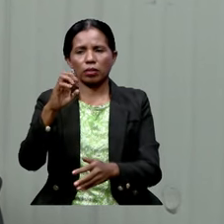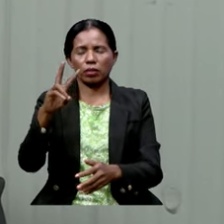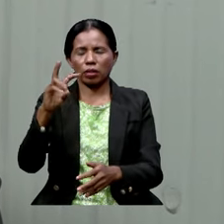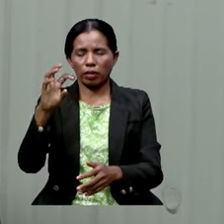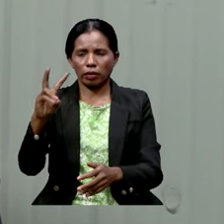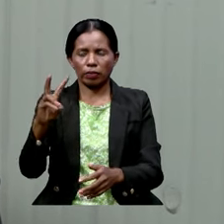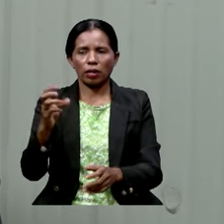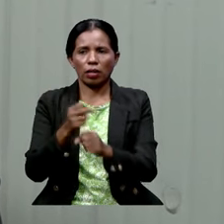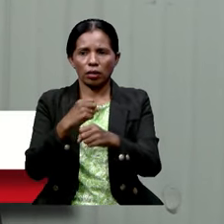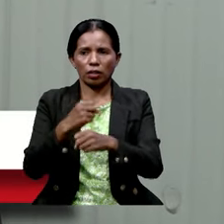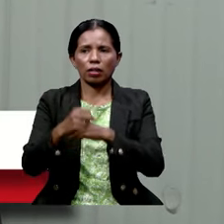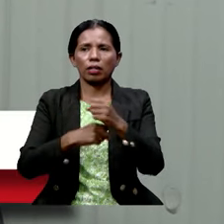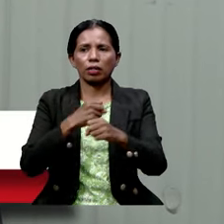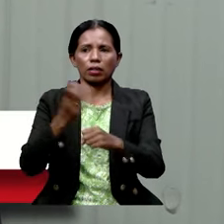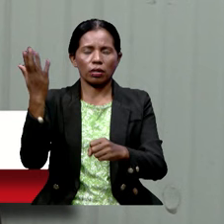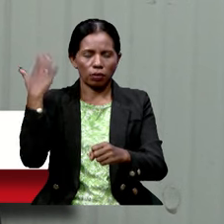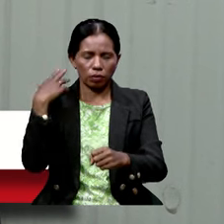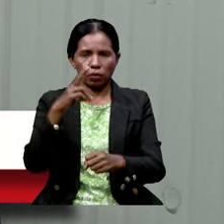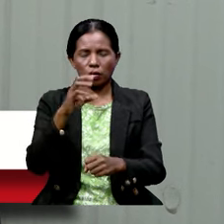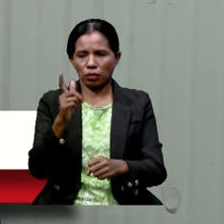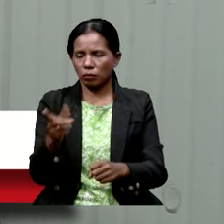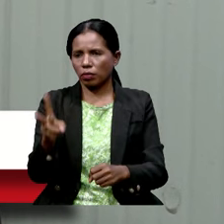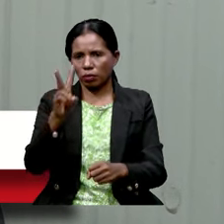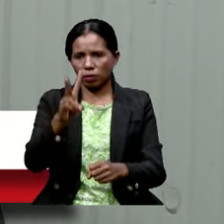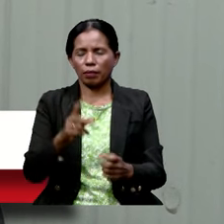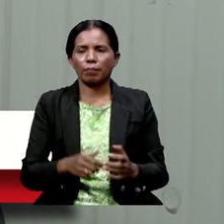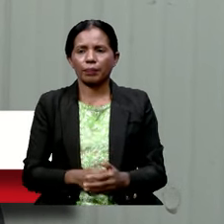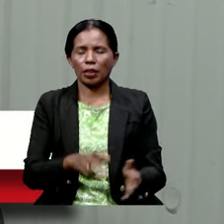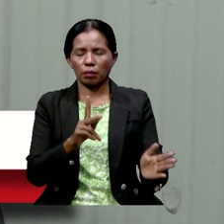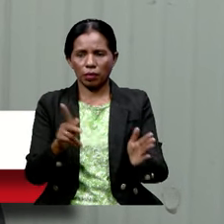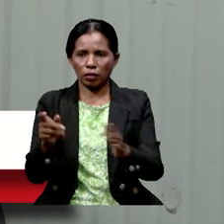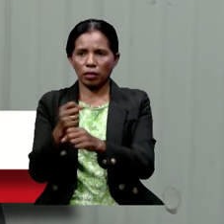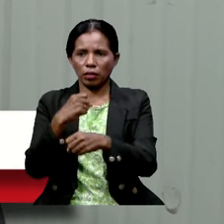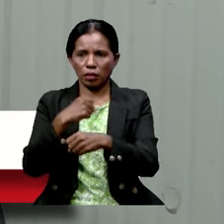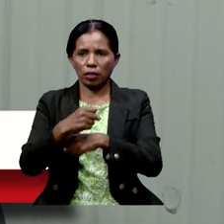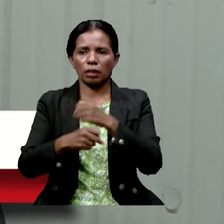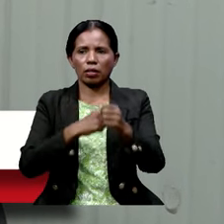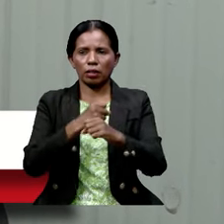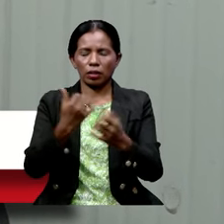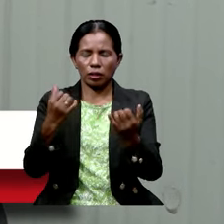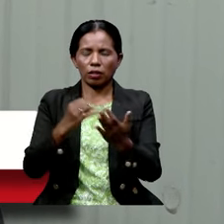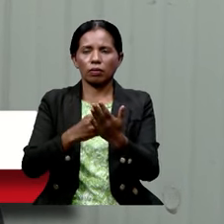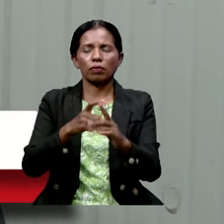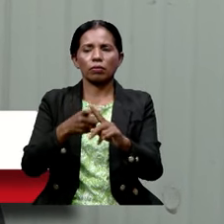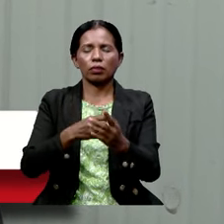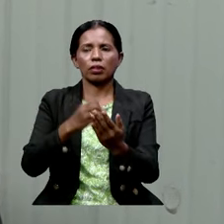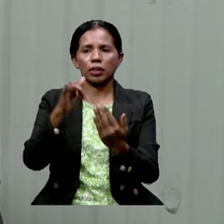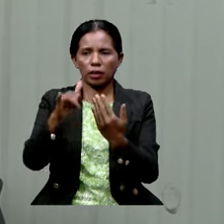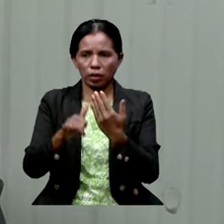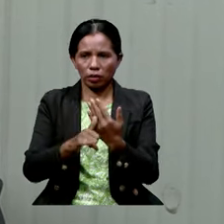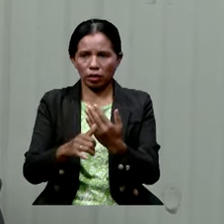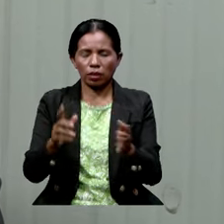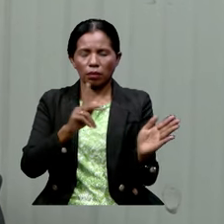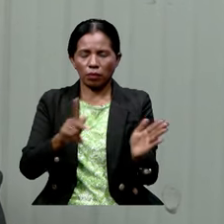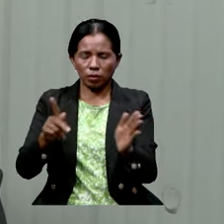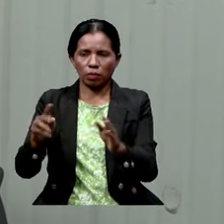Lá os tina coto que é de 2022 e plano nenê ato halo dun tina em janeiro nenê vai ter plano para município de